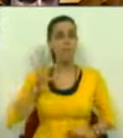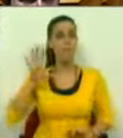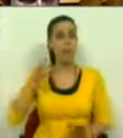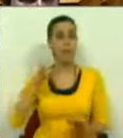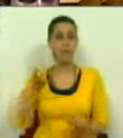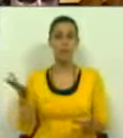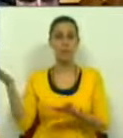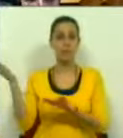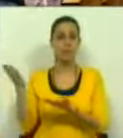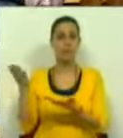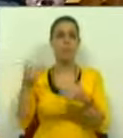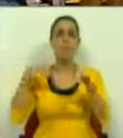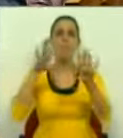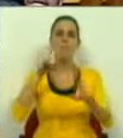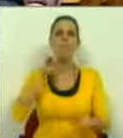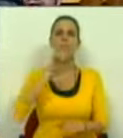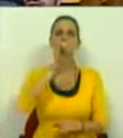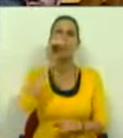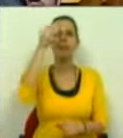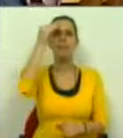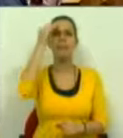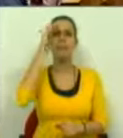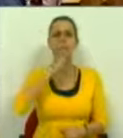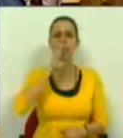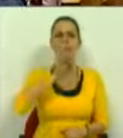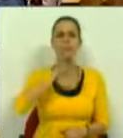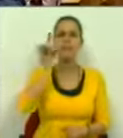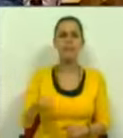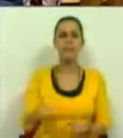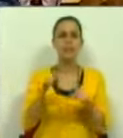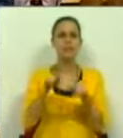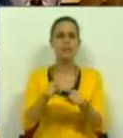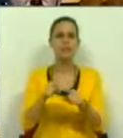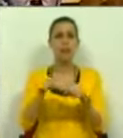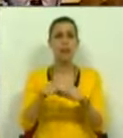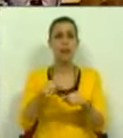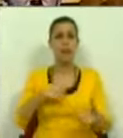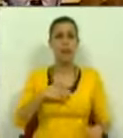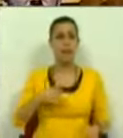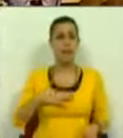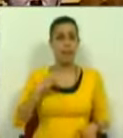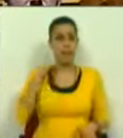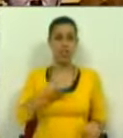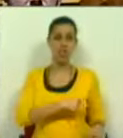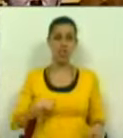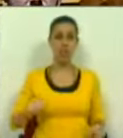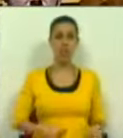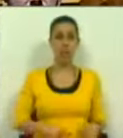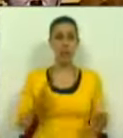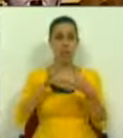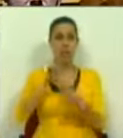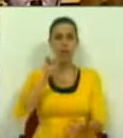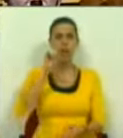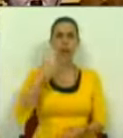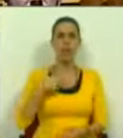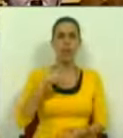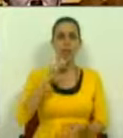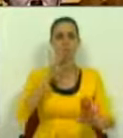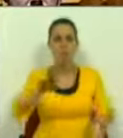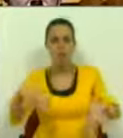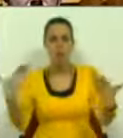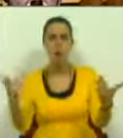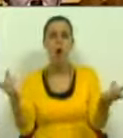país. Mas a questão é de saber se, da entrada desta empresa chinesa na EDP, se podem ou não